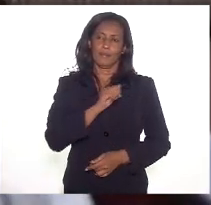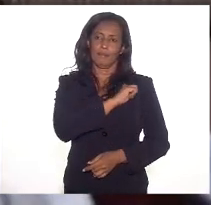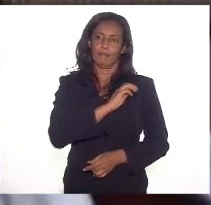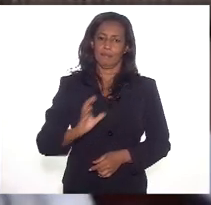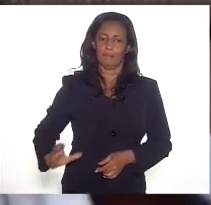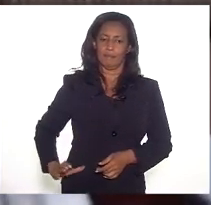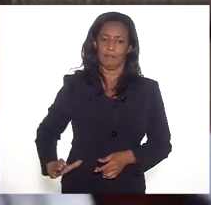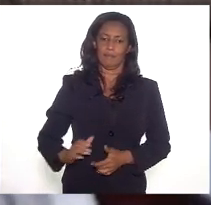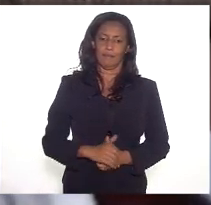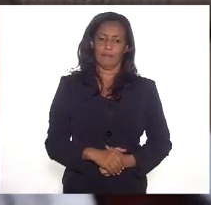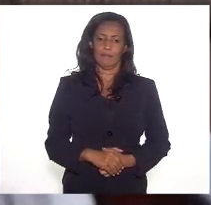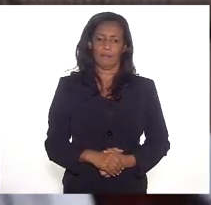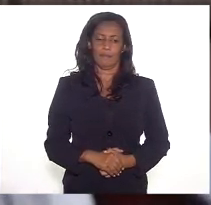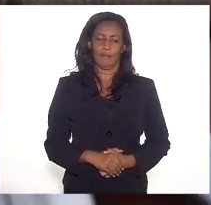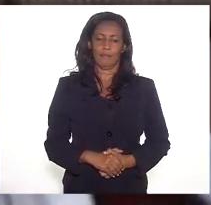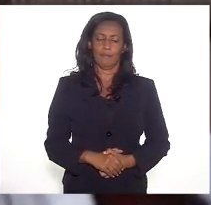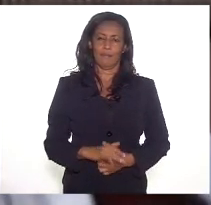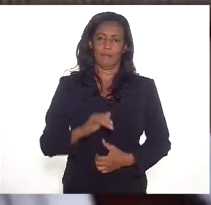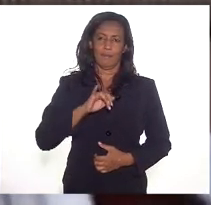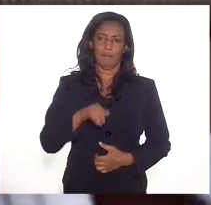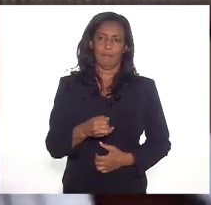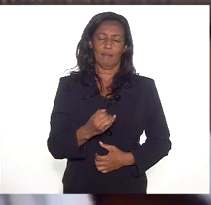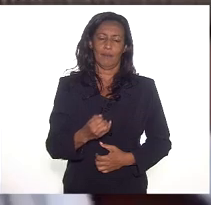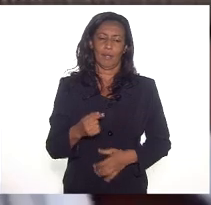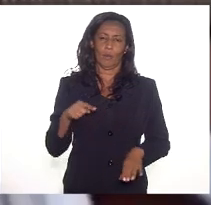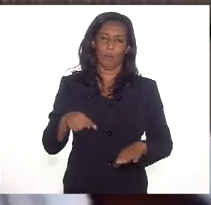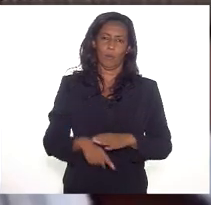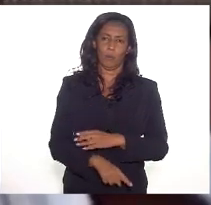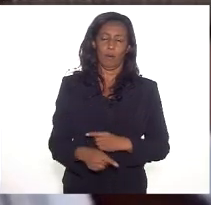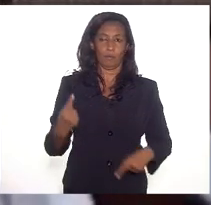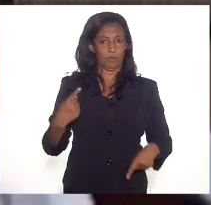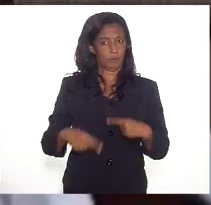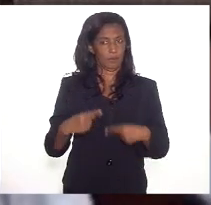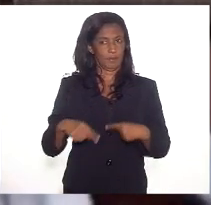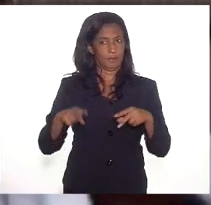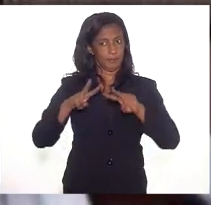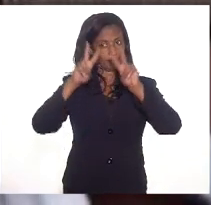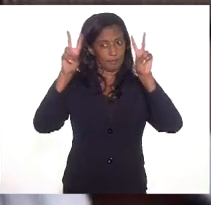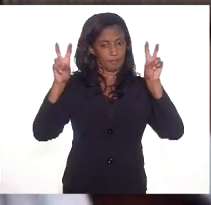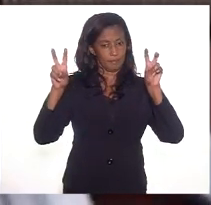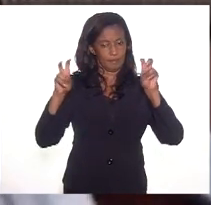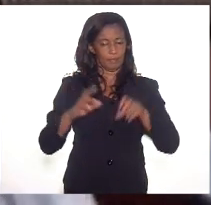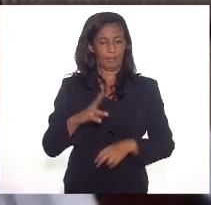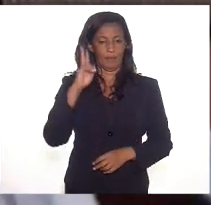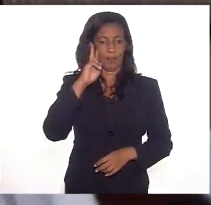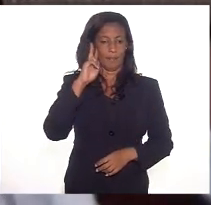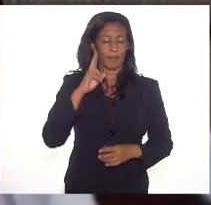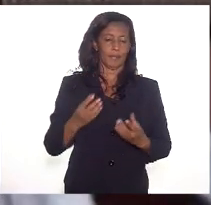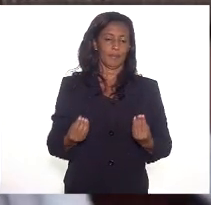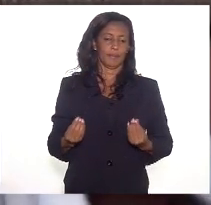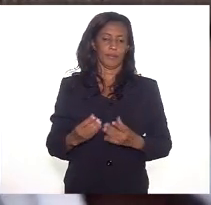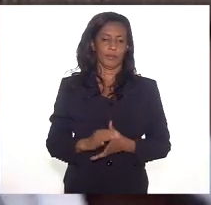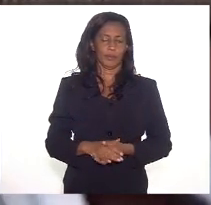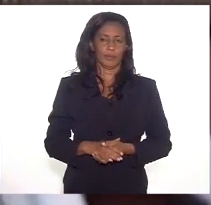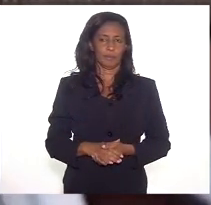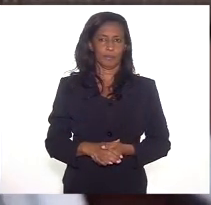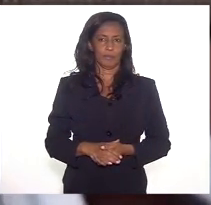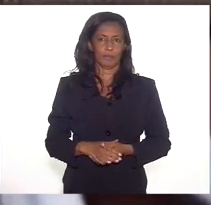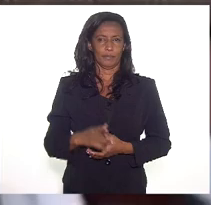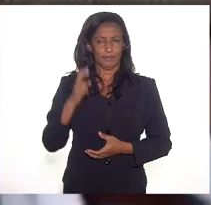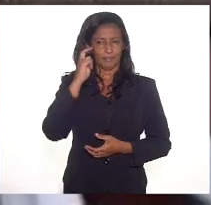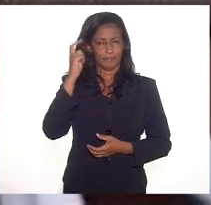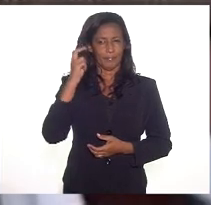Siliano pela possibilidade de aprofundar o debate sobre o tema. Lembrando muito as sábias palavras